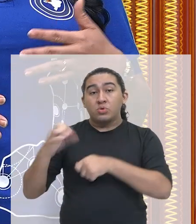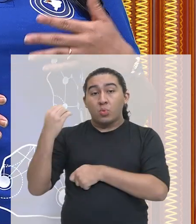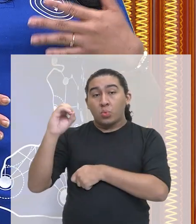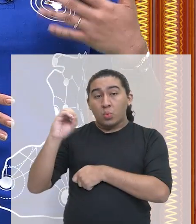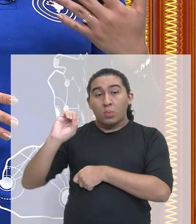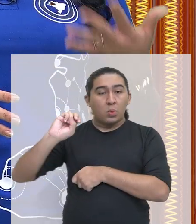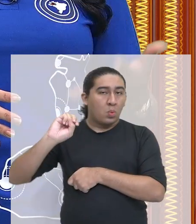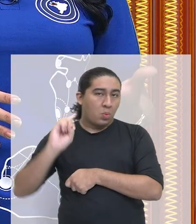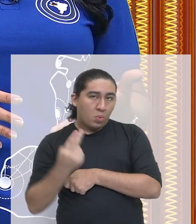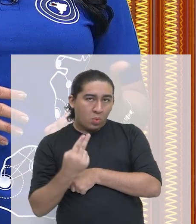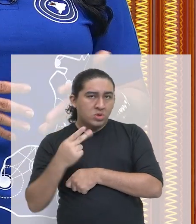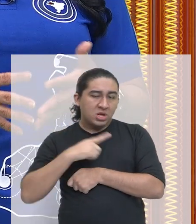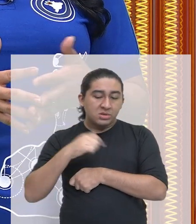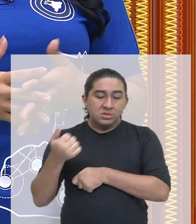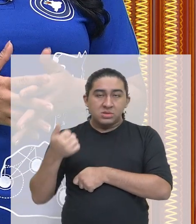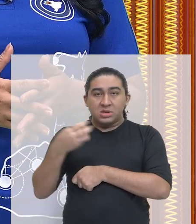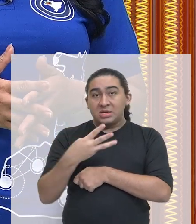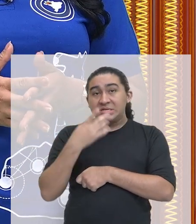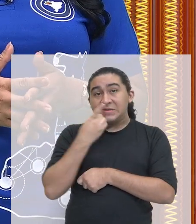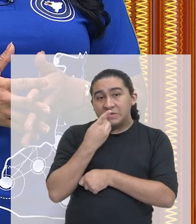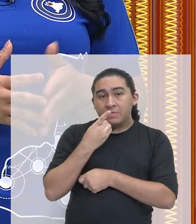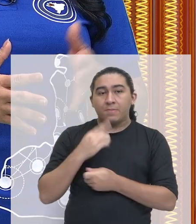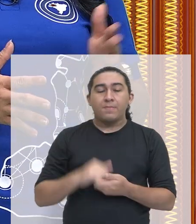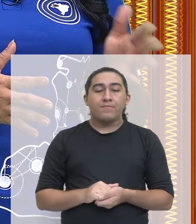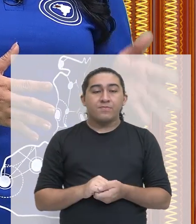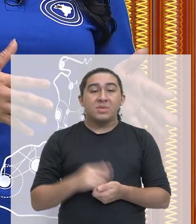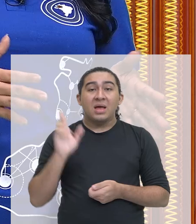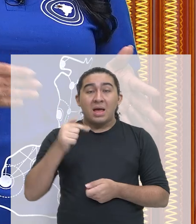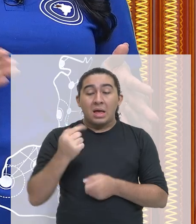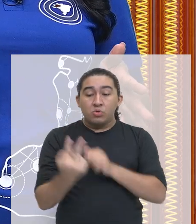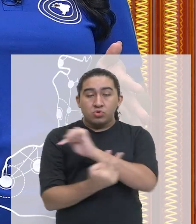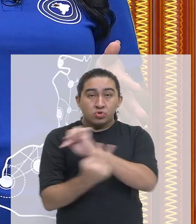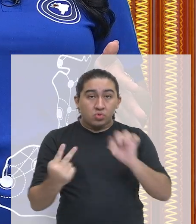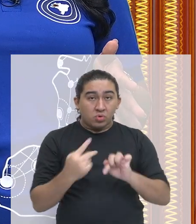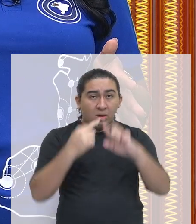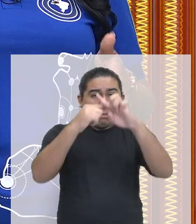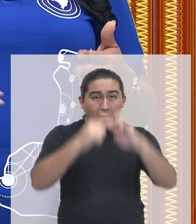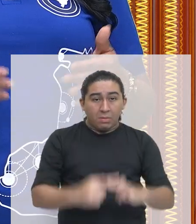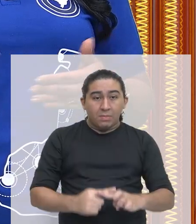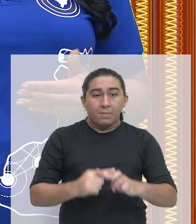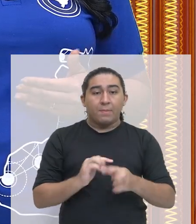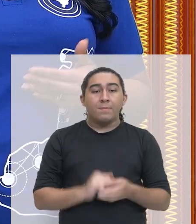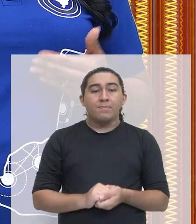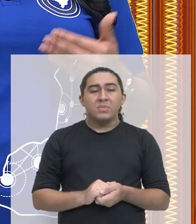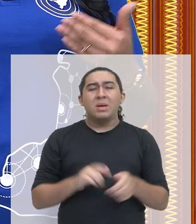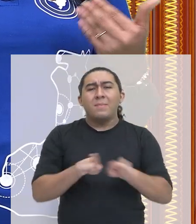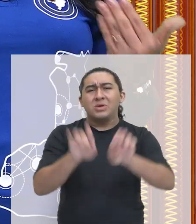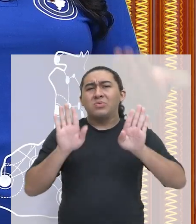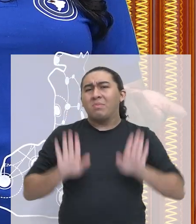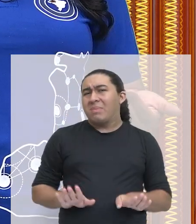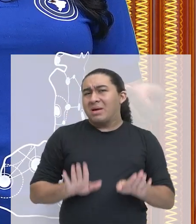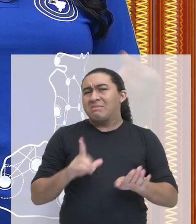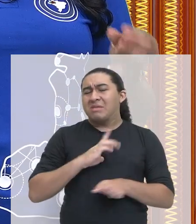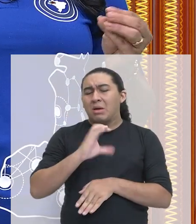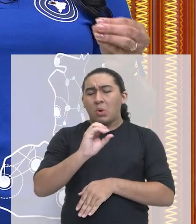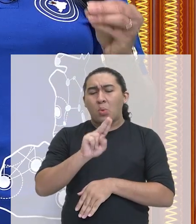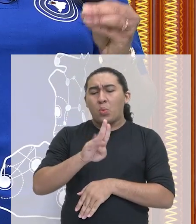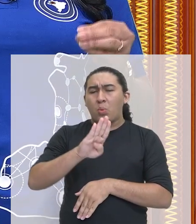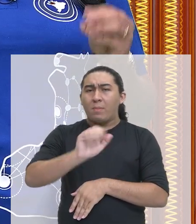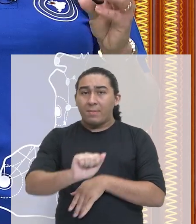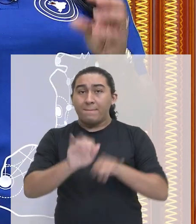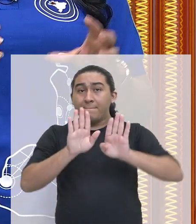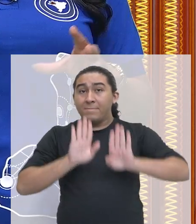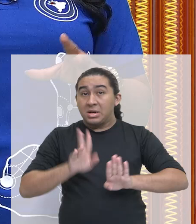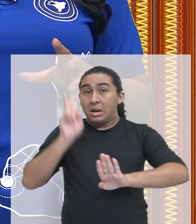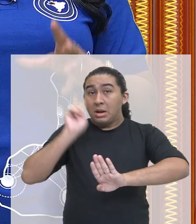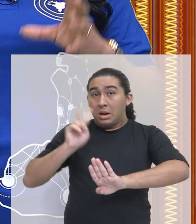também a crise dos 13 dias, foi um confronto entre Estados Unidos e União Soviética, mas, professora, só está falando de Cuba. Lembrem